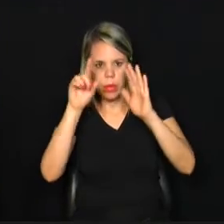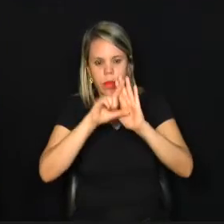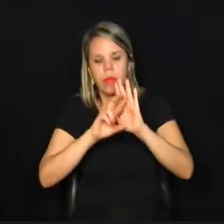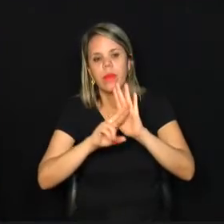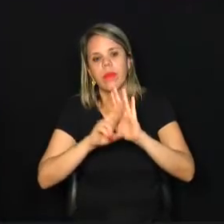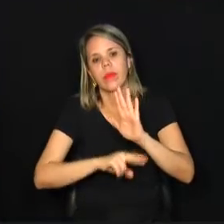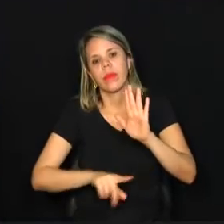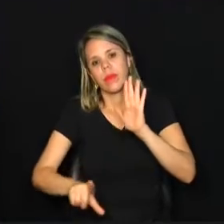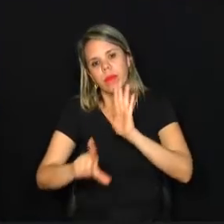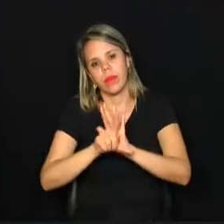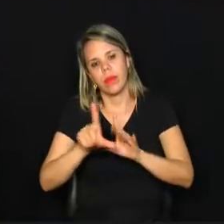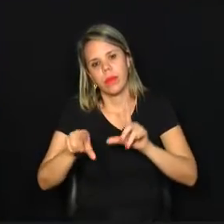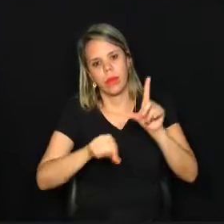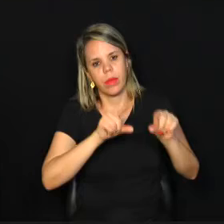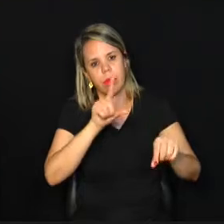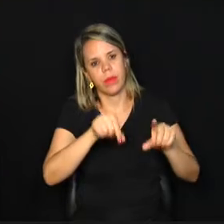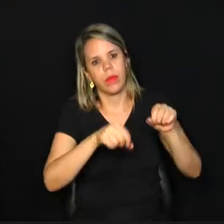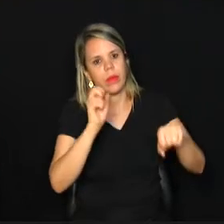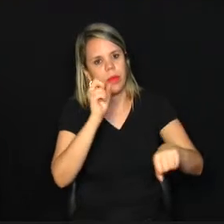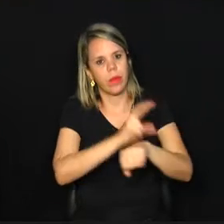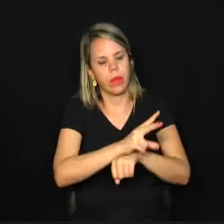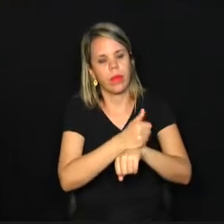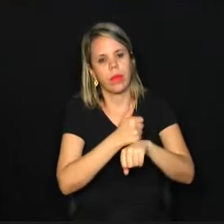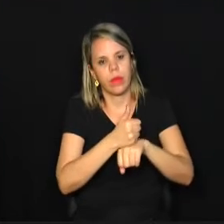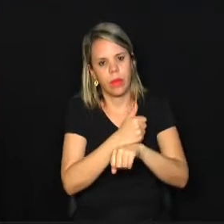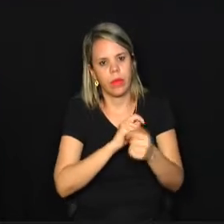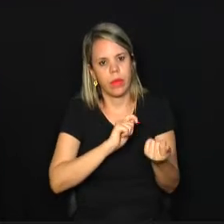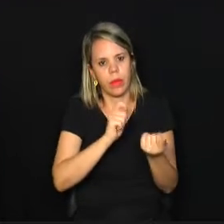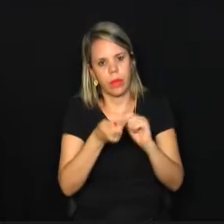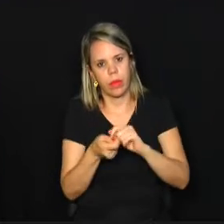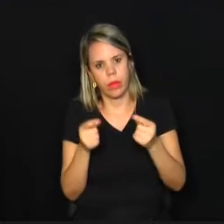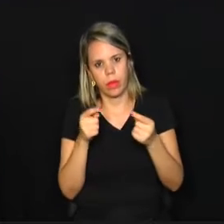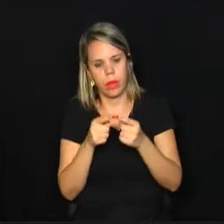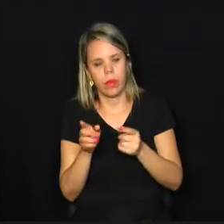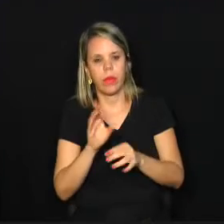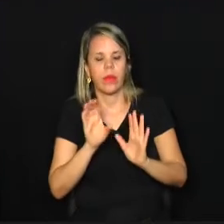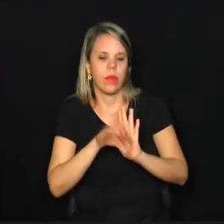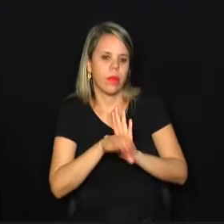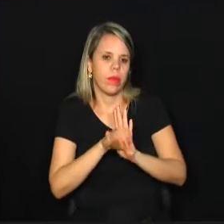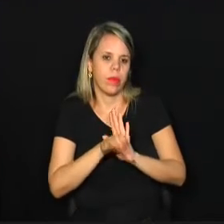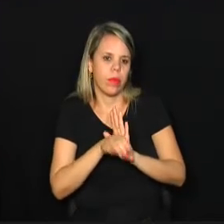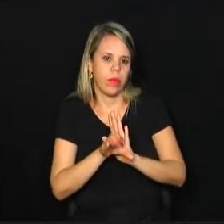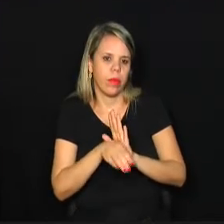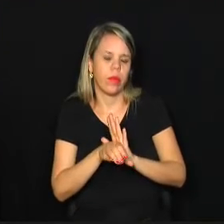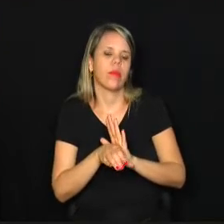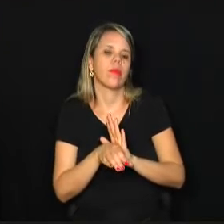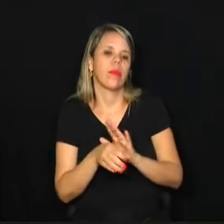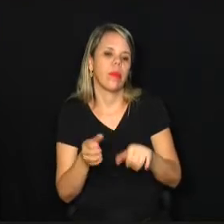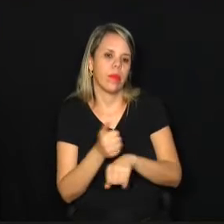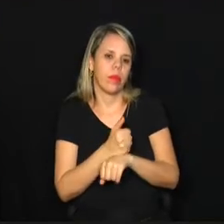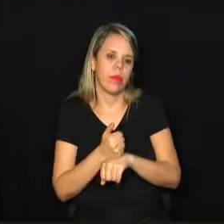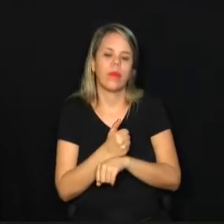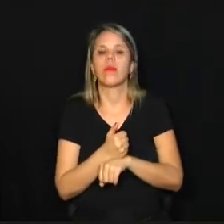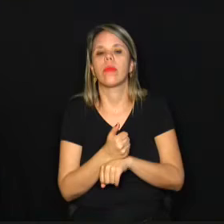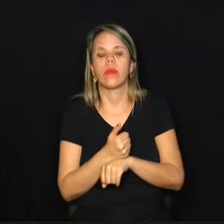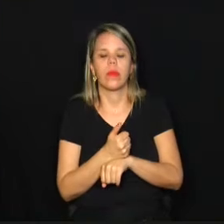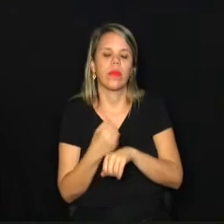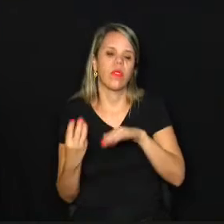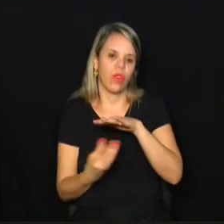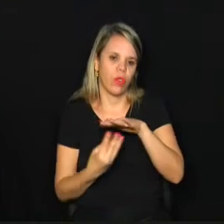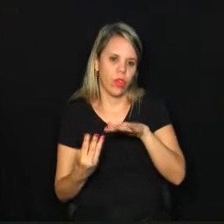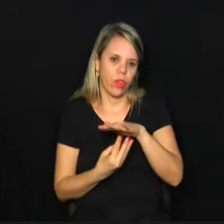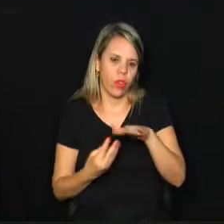gente selecionou os cargos que seriam adequados para o conceito de cargo em comissão, que são esses de alta